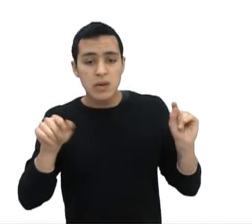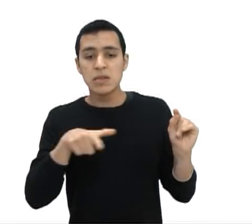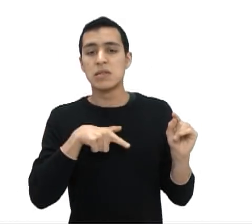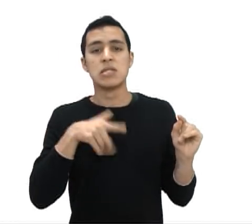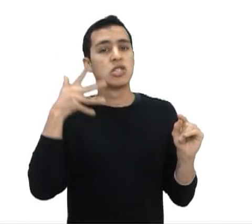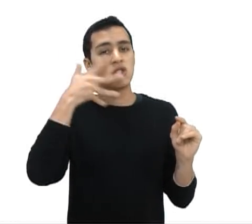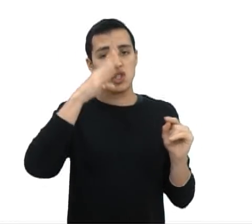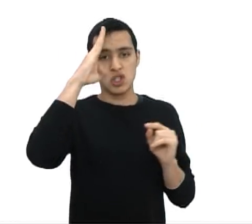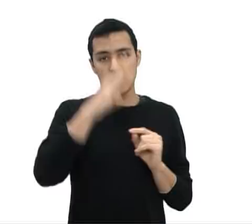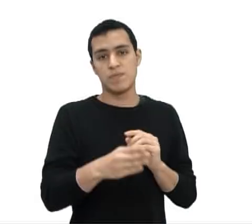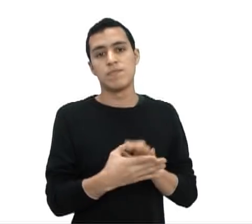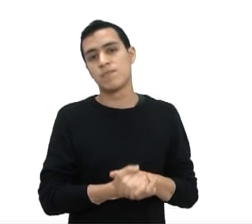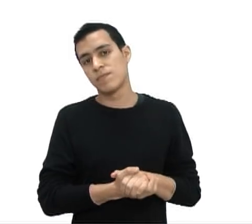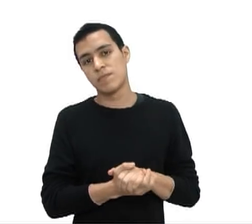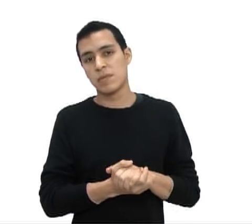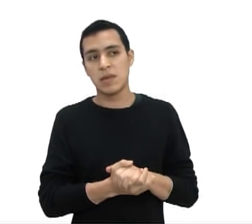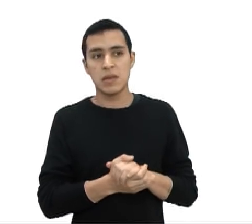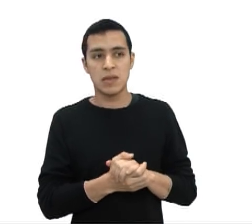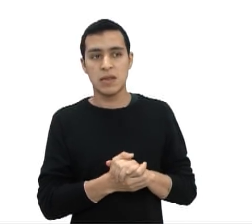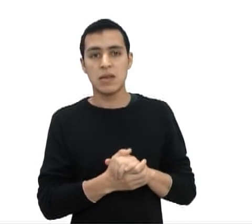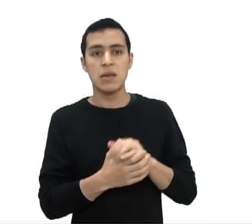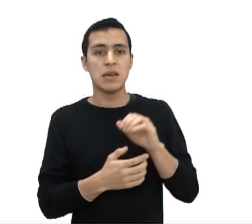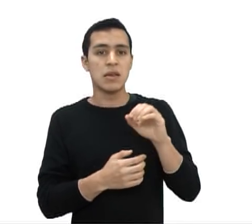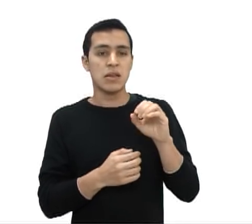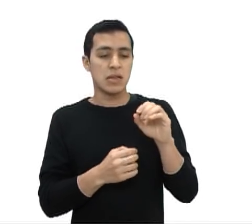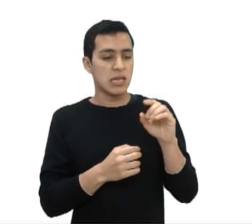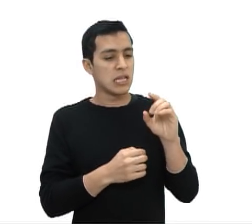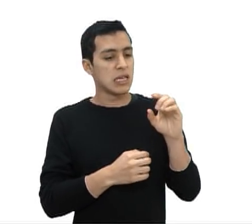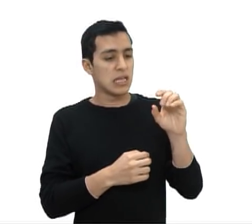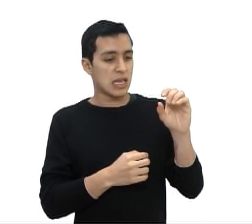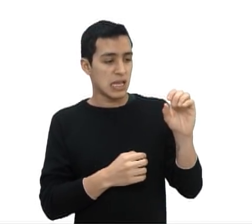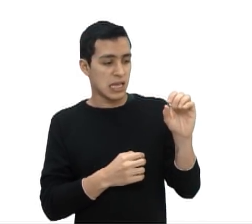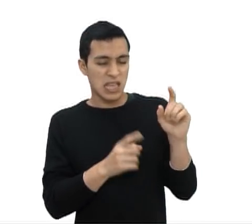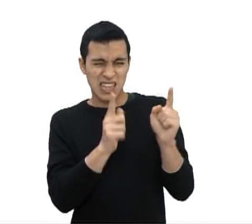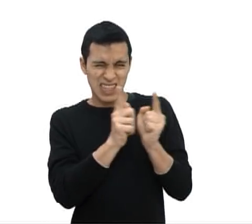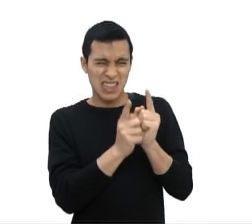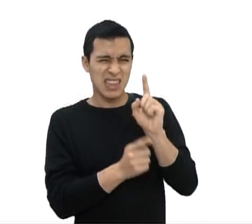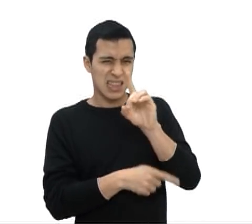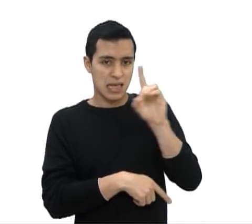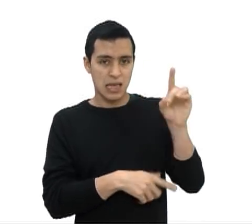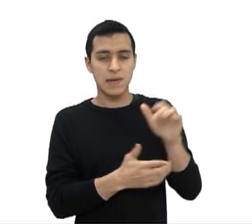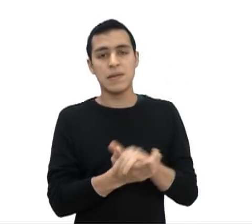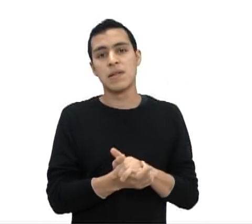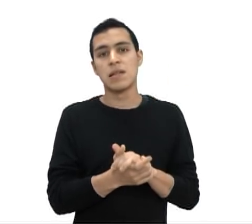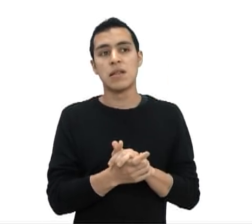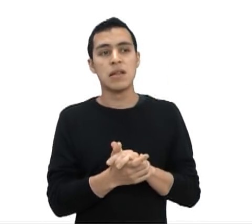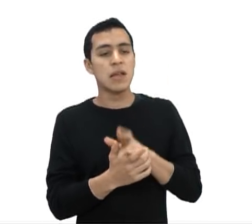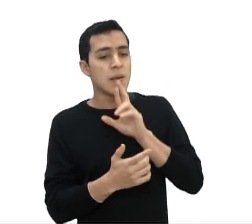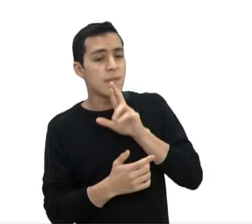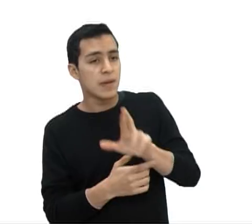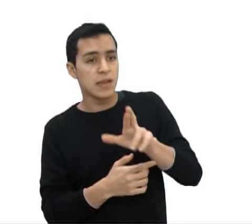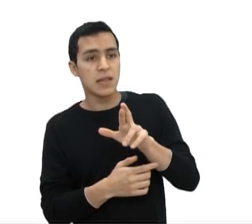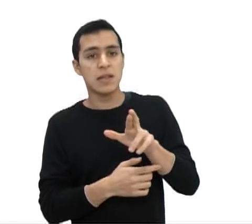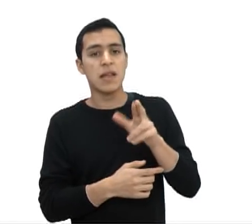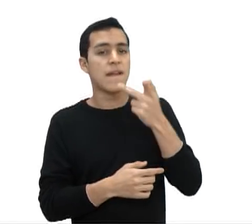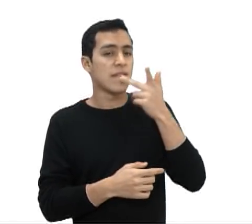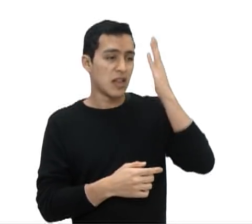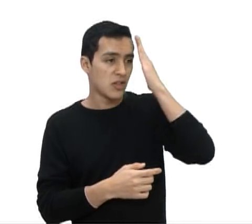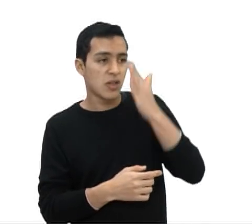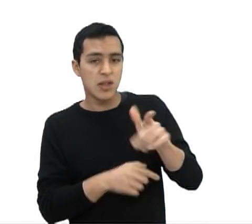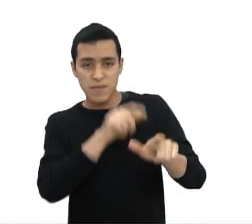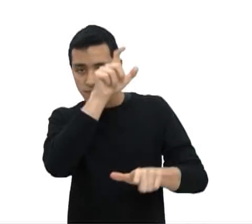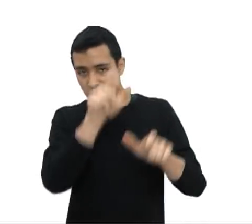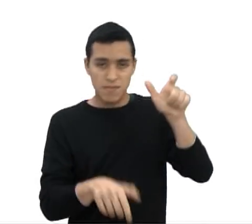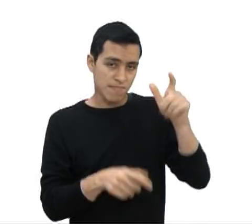muito discurso direto, sigla DD para discurso direto, para representar a fala direta dos